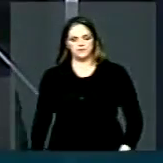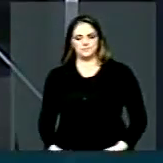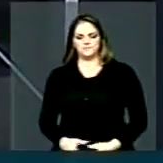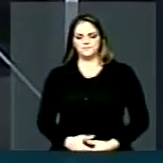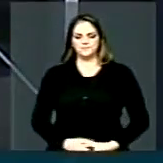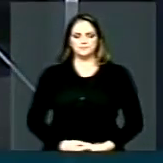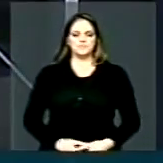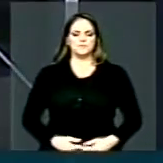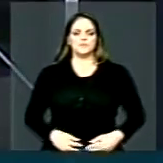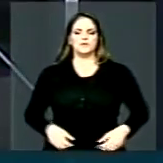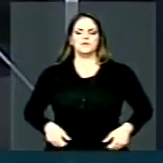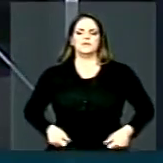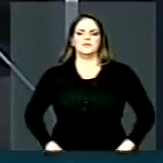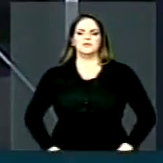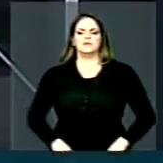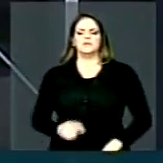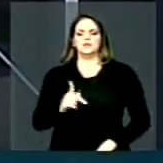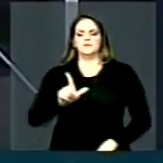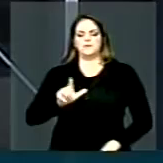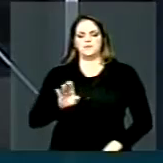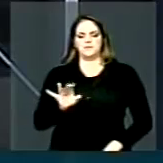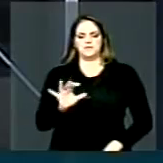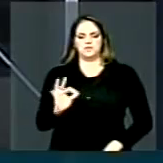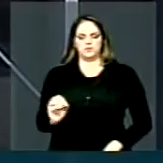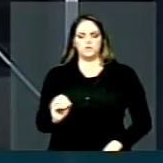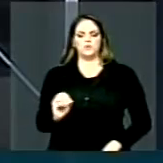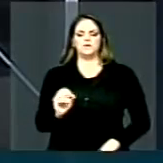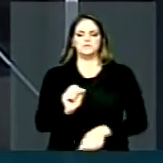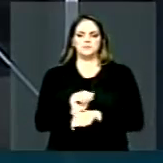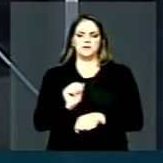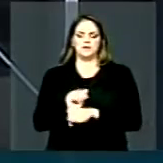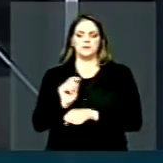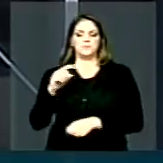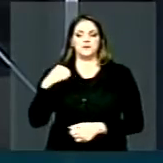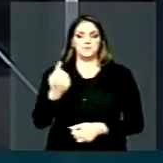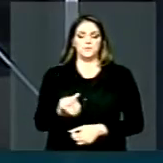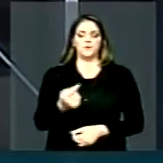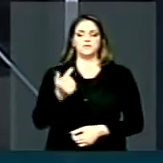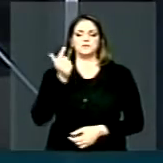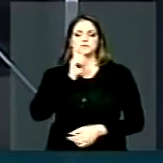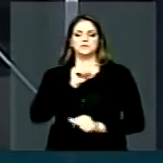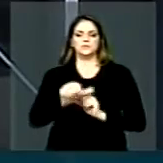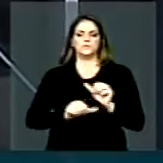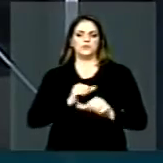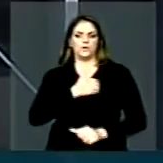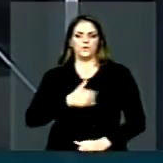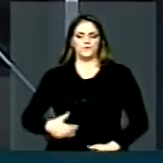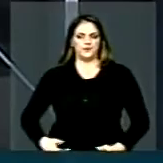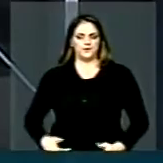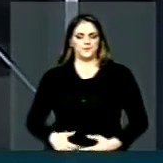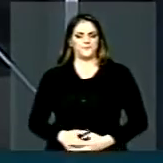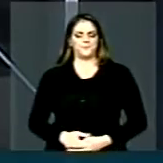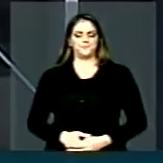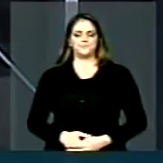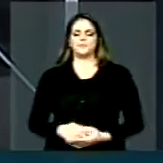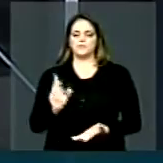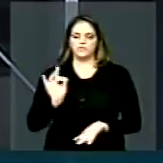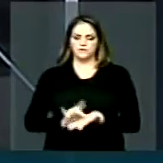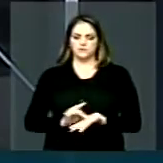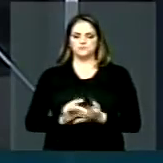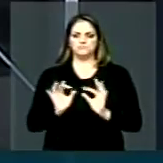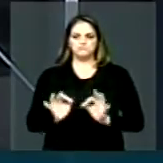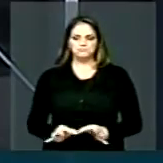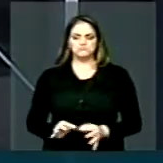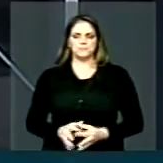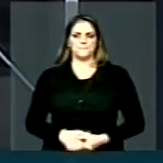o plebiscito pelo referendo revogatório, para depois sim tentar mudar o governo, legitimamente. Esses